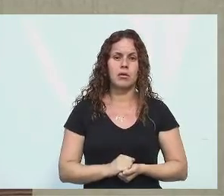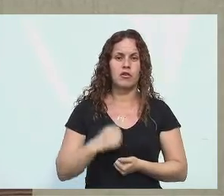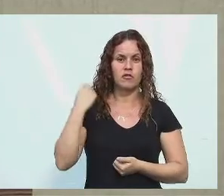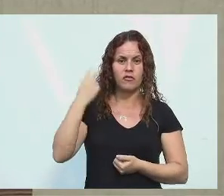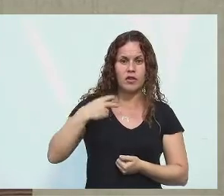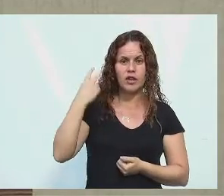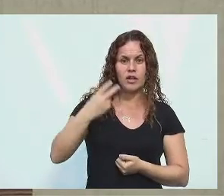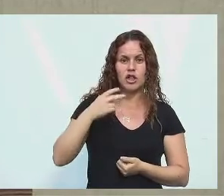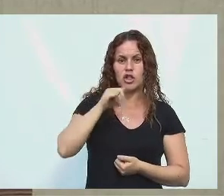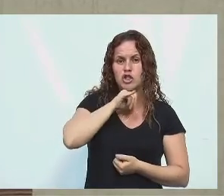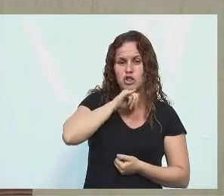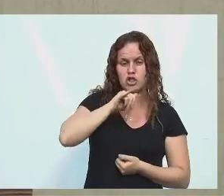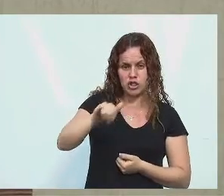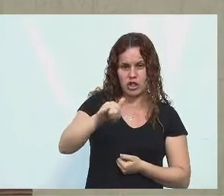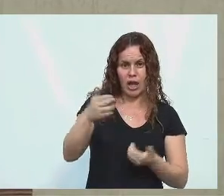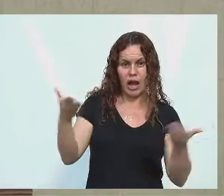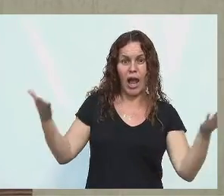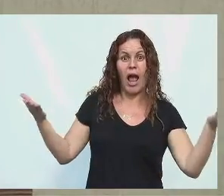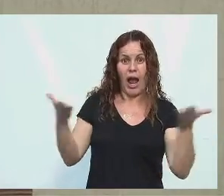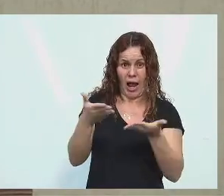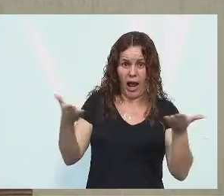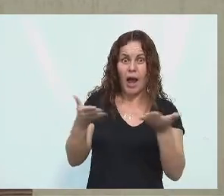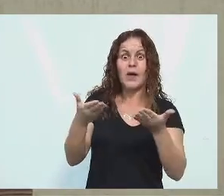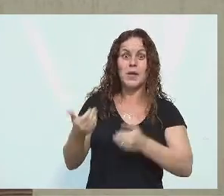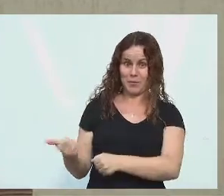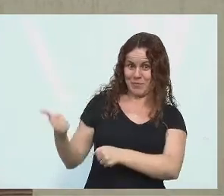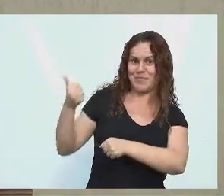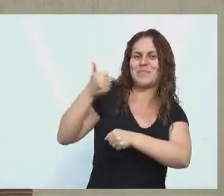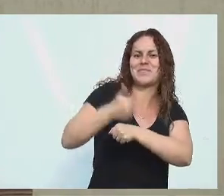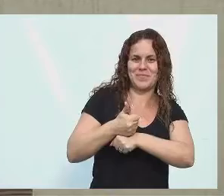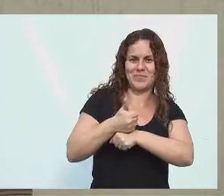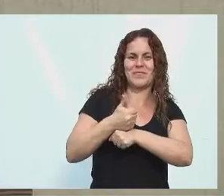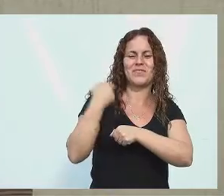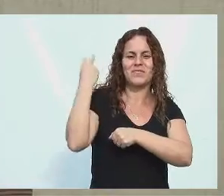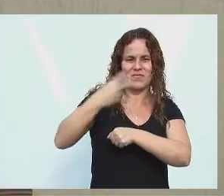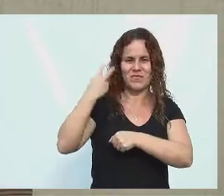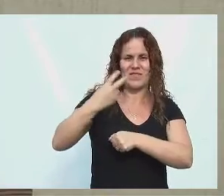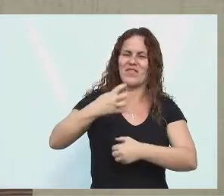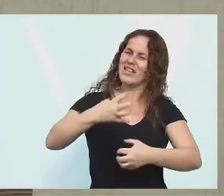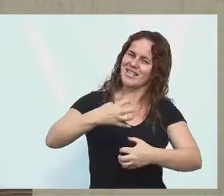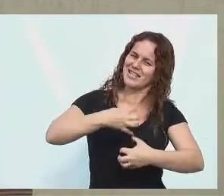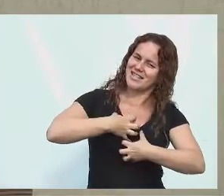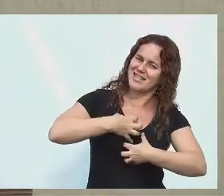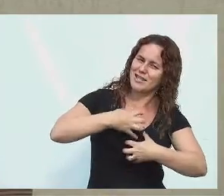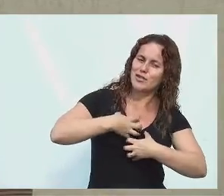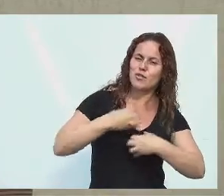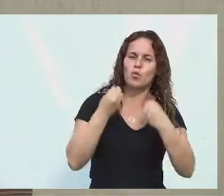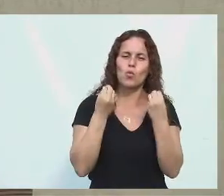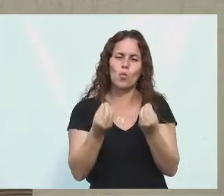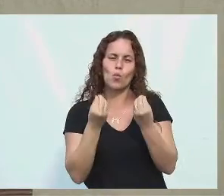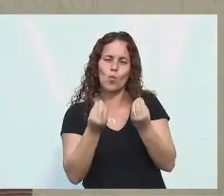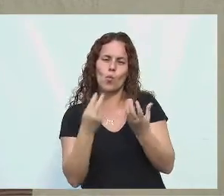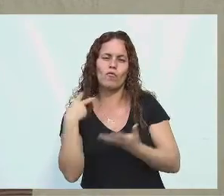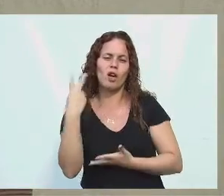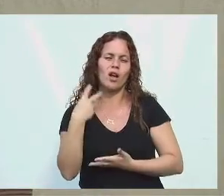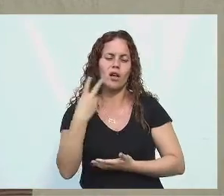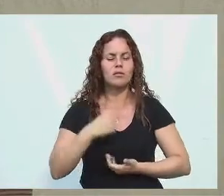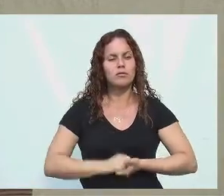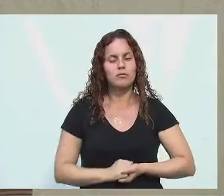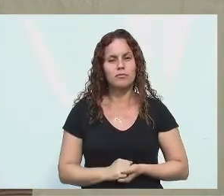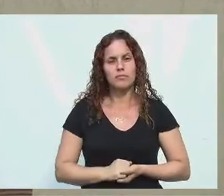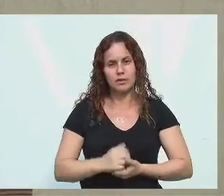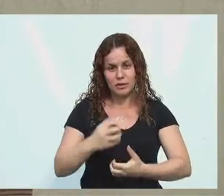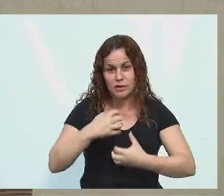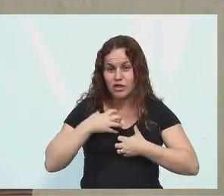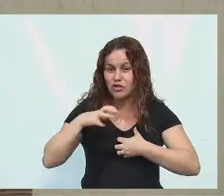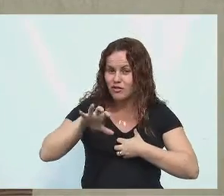dizer para ele o seguinte, que agora ele vai estar dentro dessa casa e vai sentir na carne o que é ser vereador.